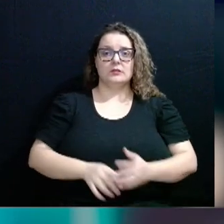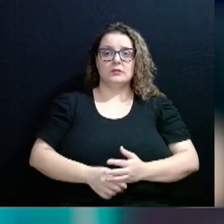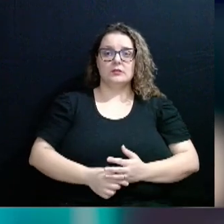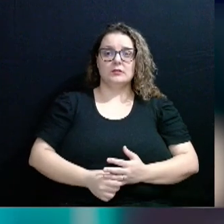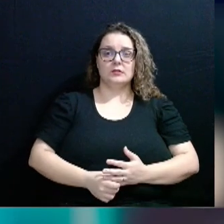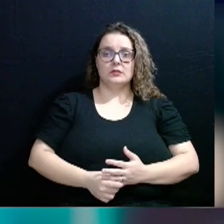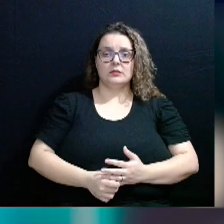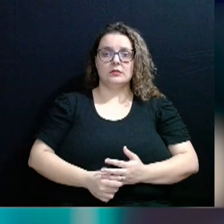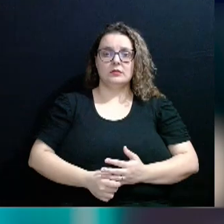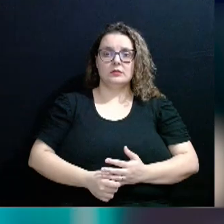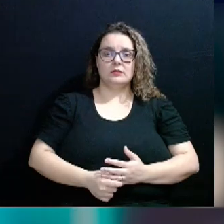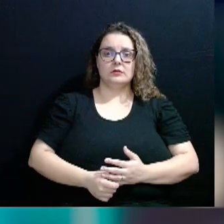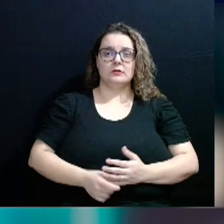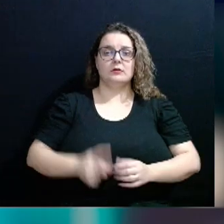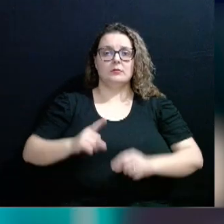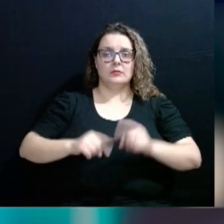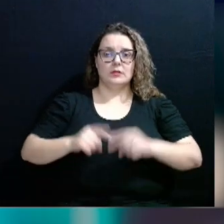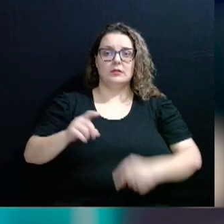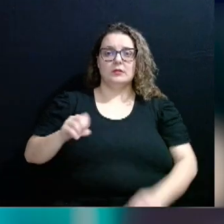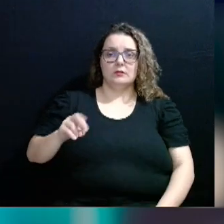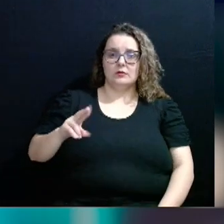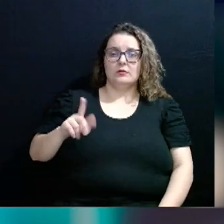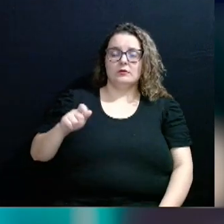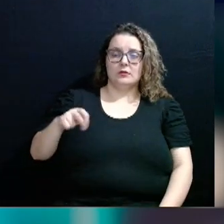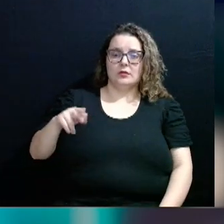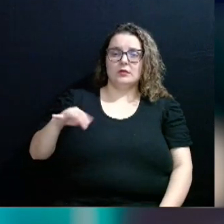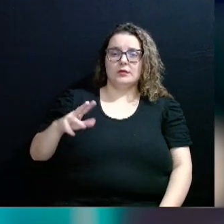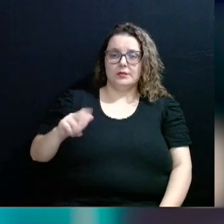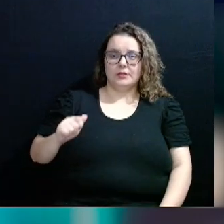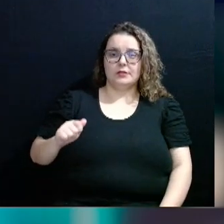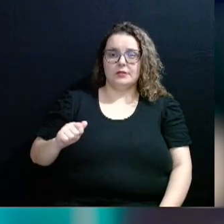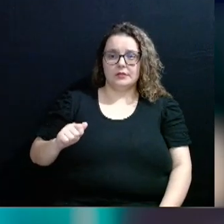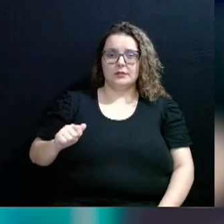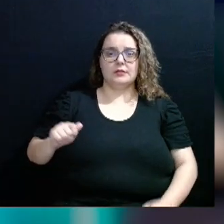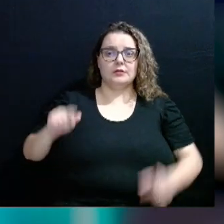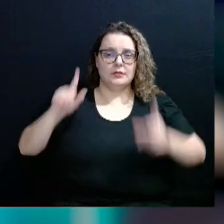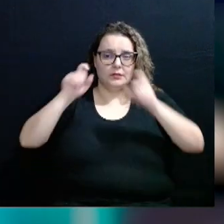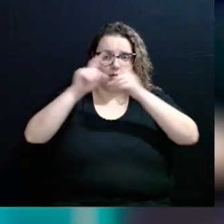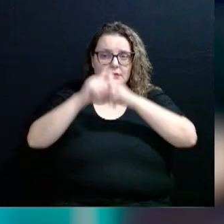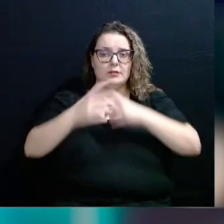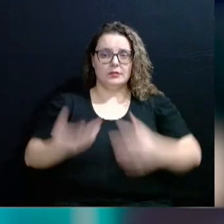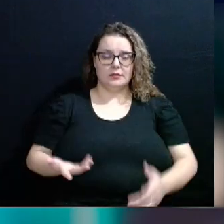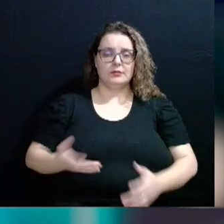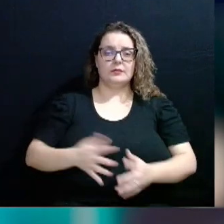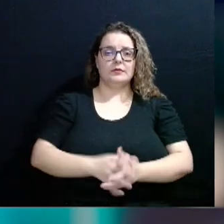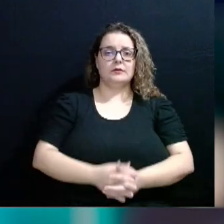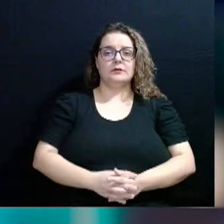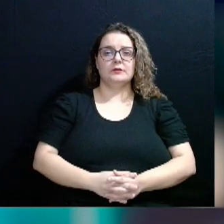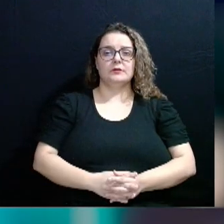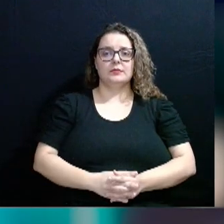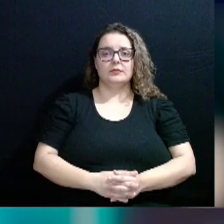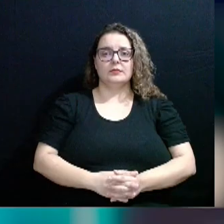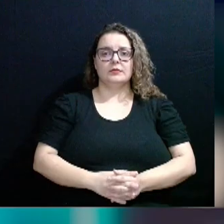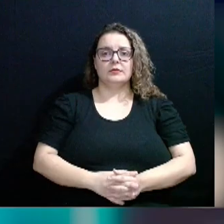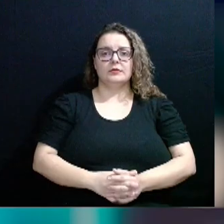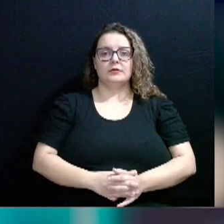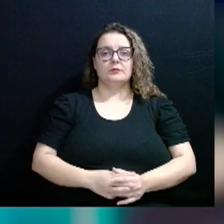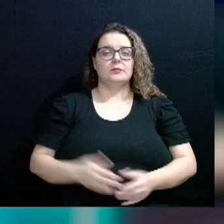alguma matéria orgânica presente que dificulta ali a potabilidade, né, da água para o ser humano e outros